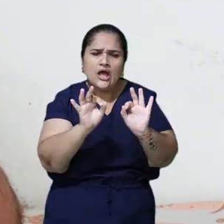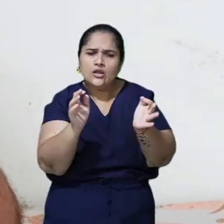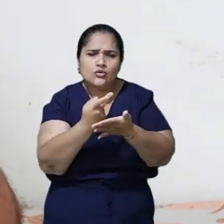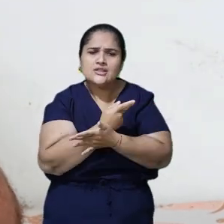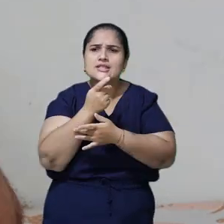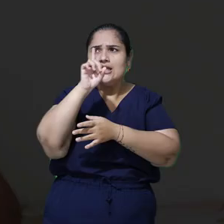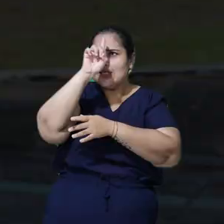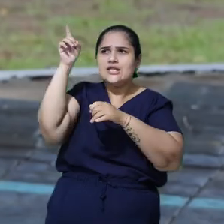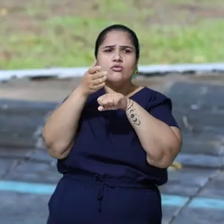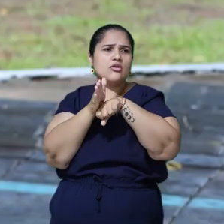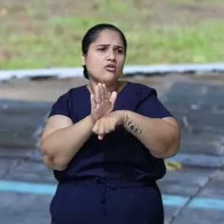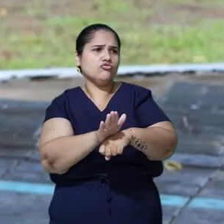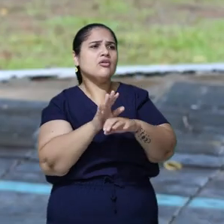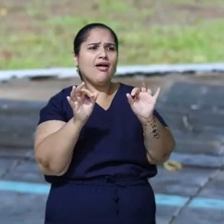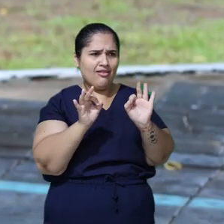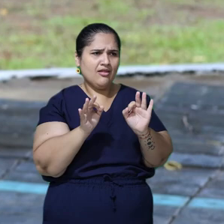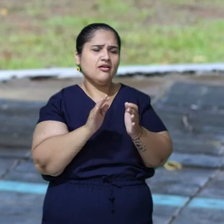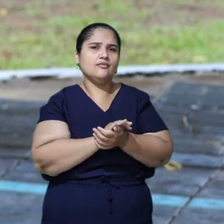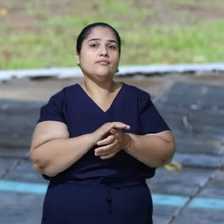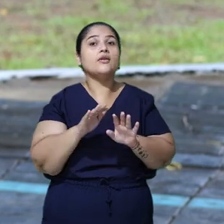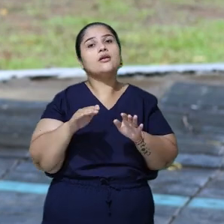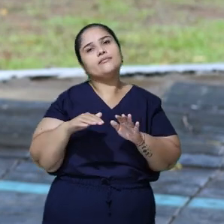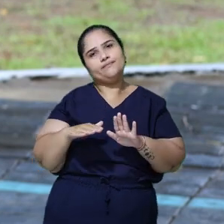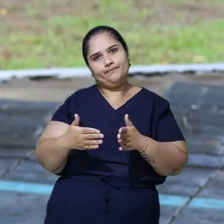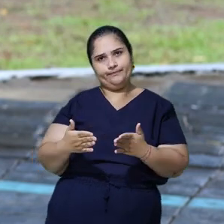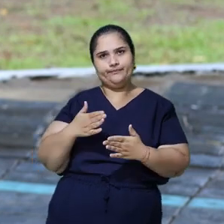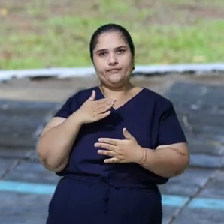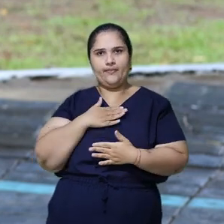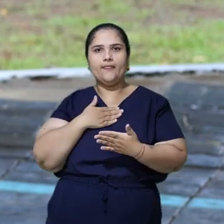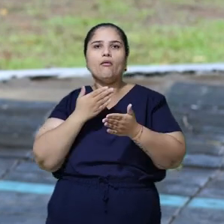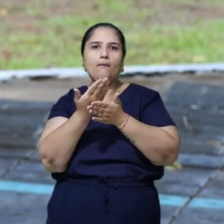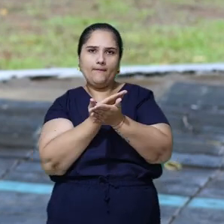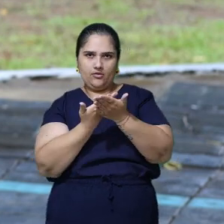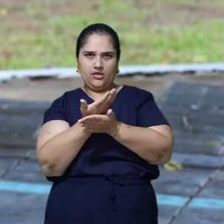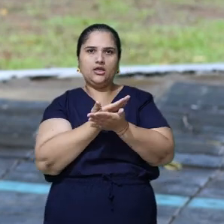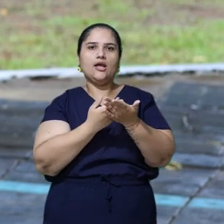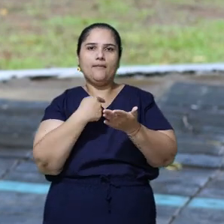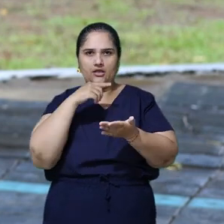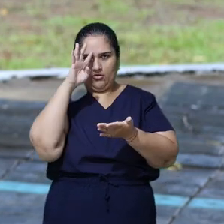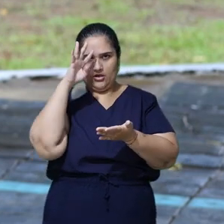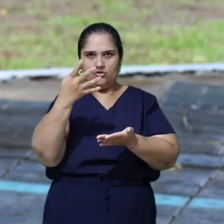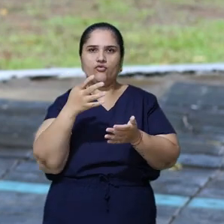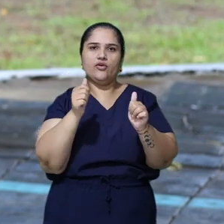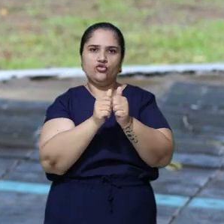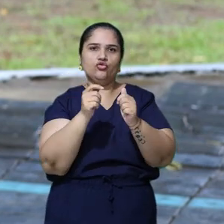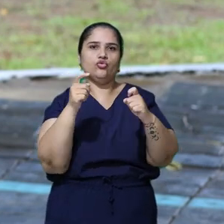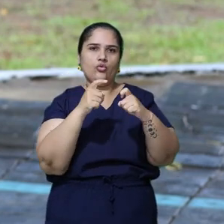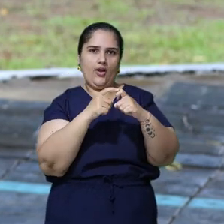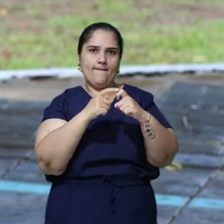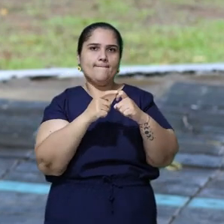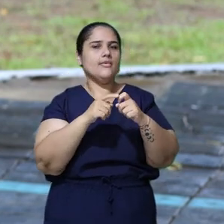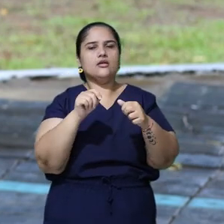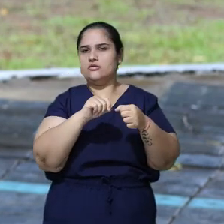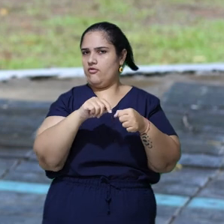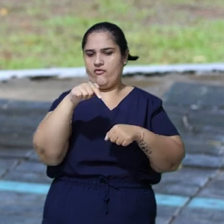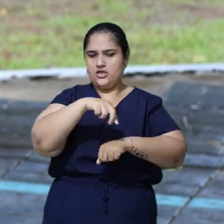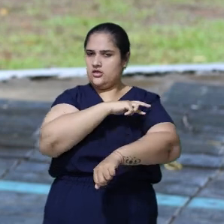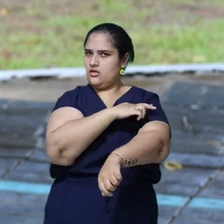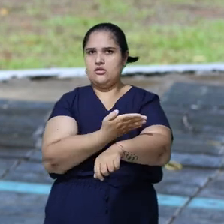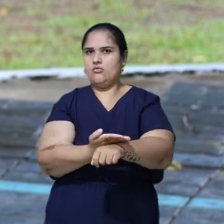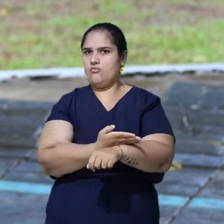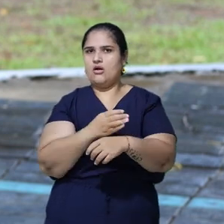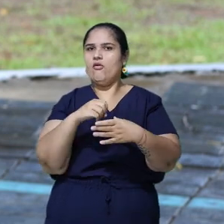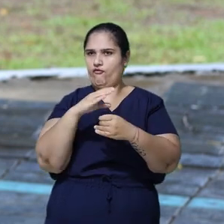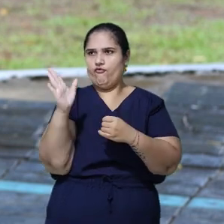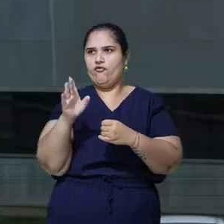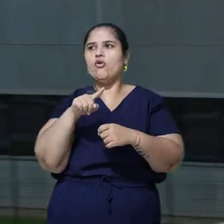ajudar. Então, o meu tratamento, eu decidi junto à minha médica não fazer aqui em Rio Branco, a gente tá fazendo